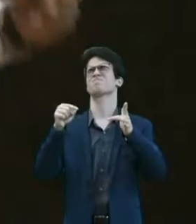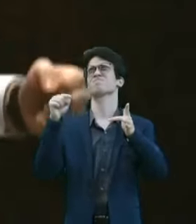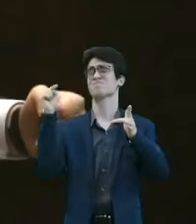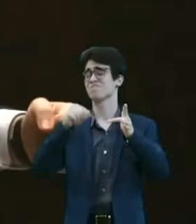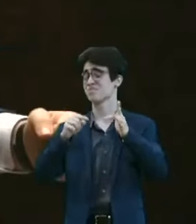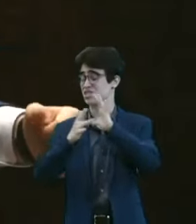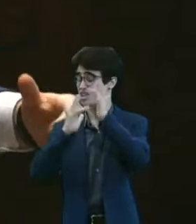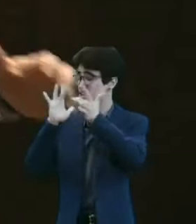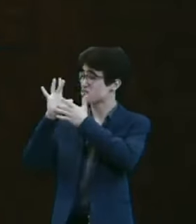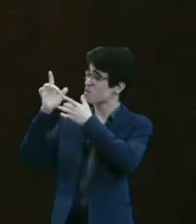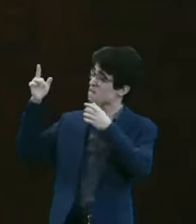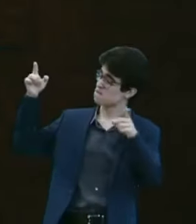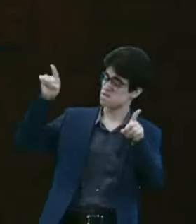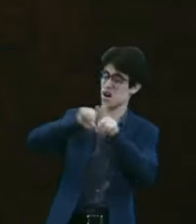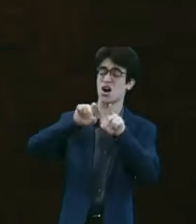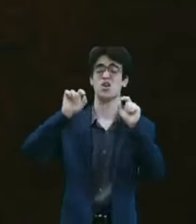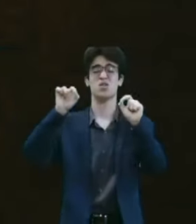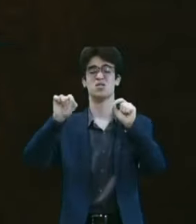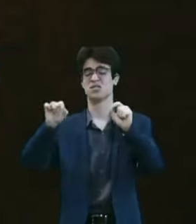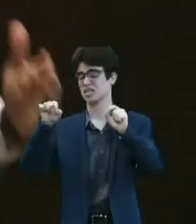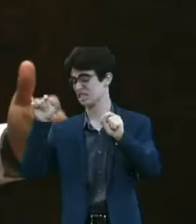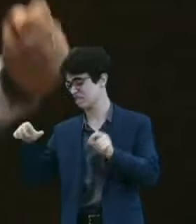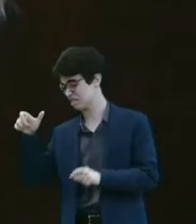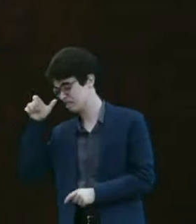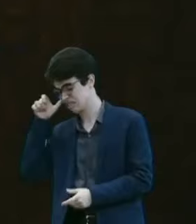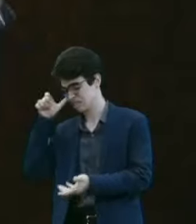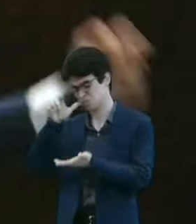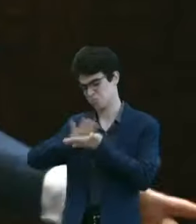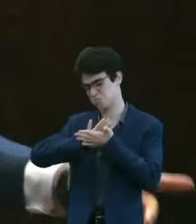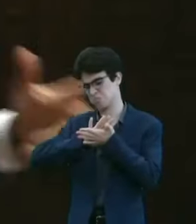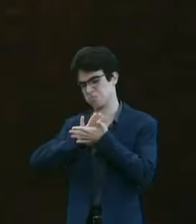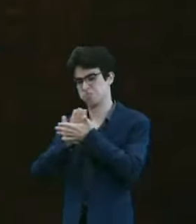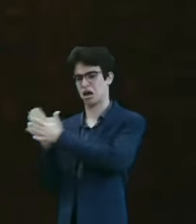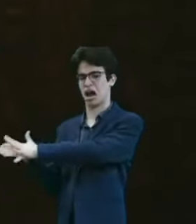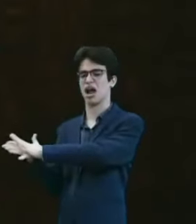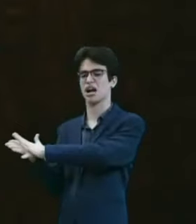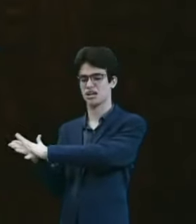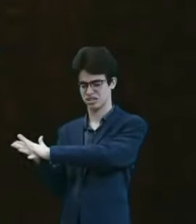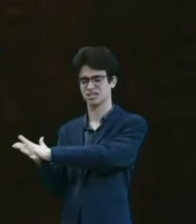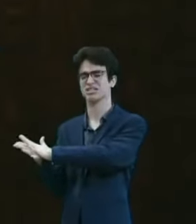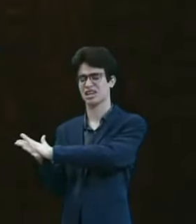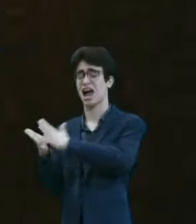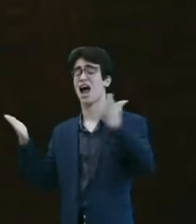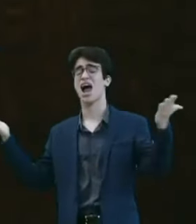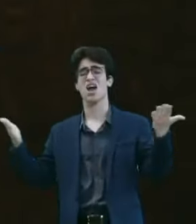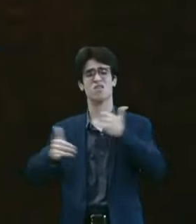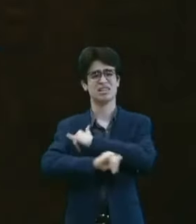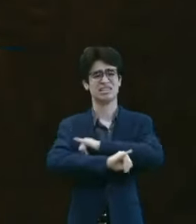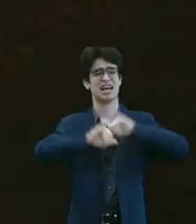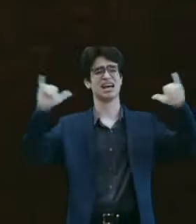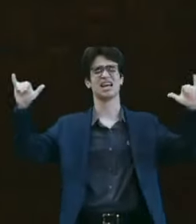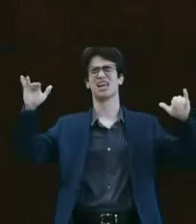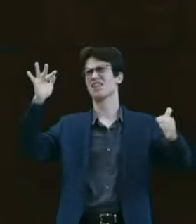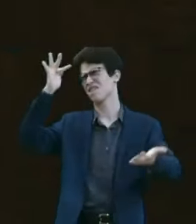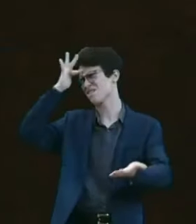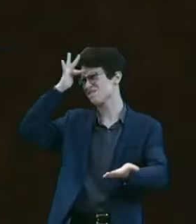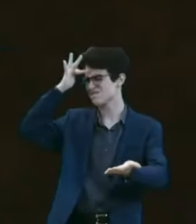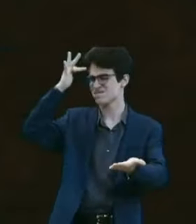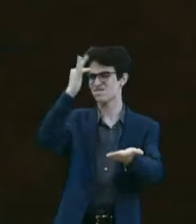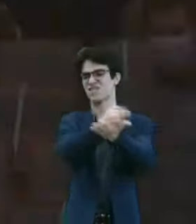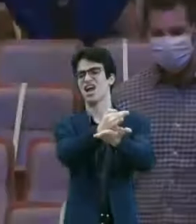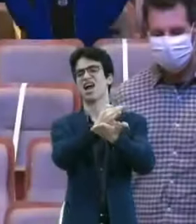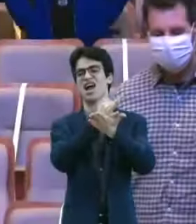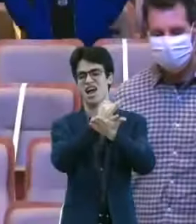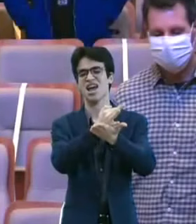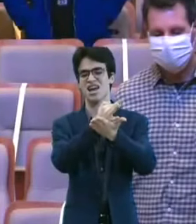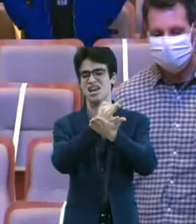aquele que veio para destruir as obras da serpente. E nós declaramos pela fé